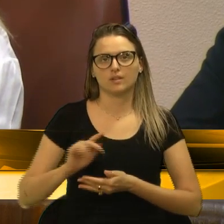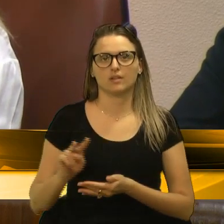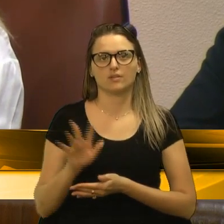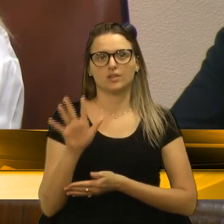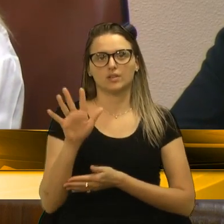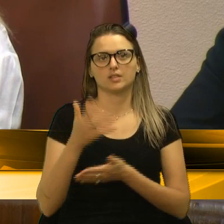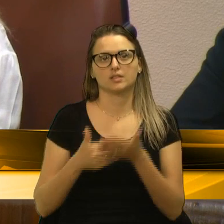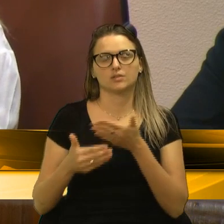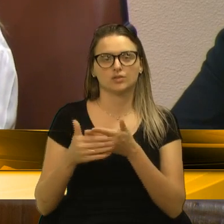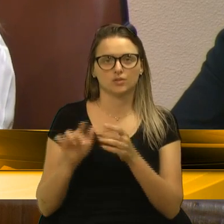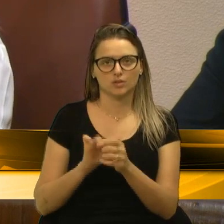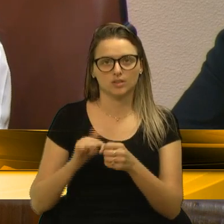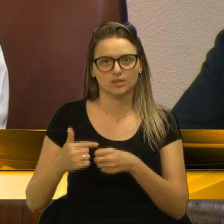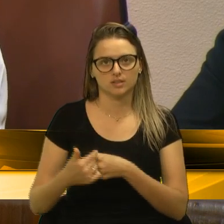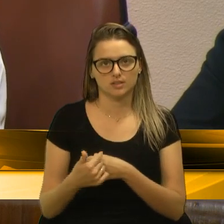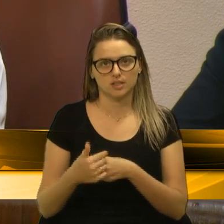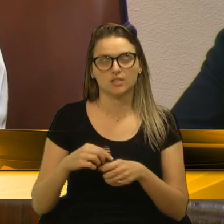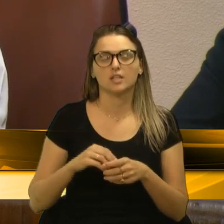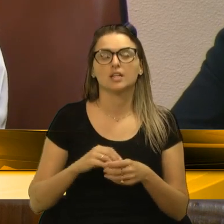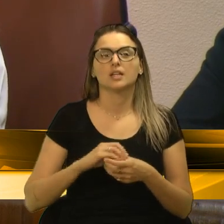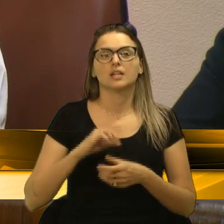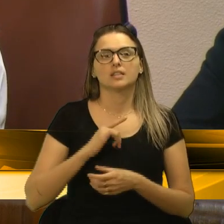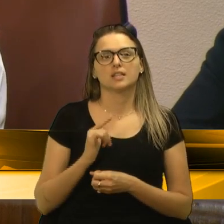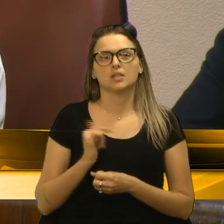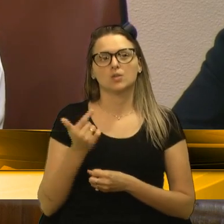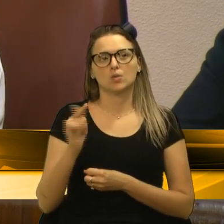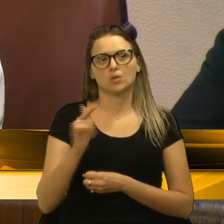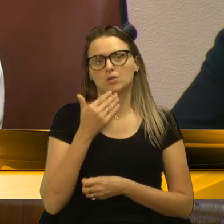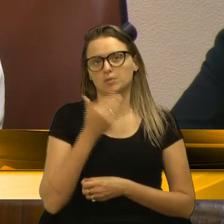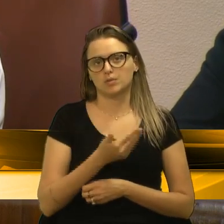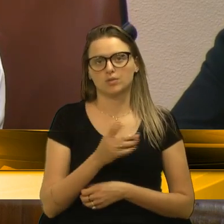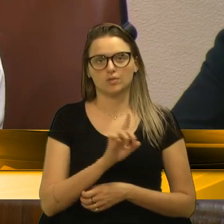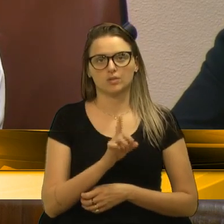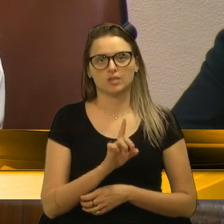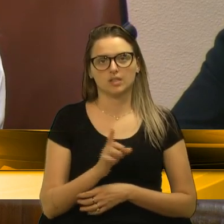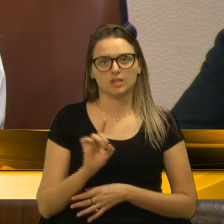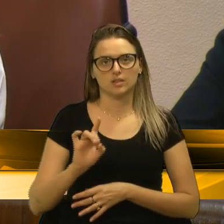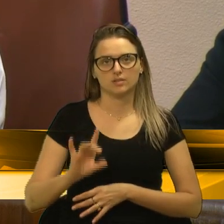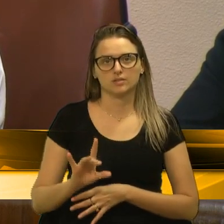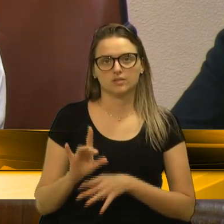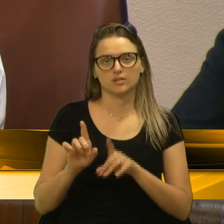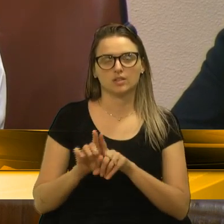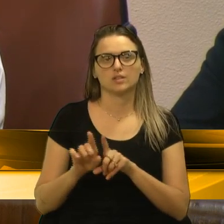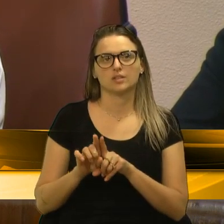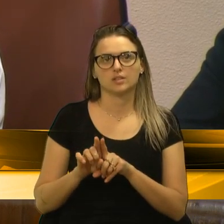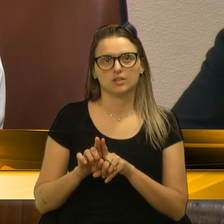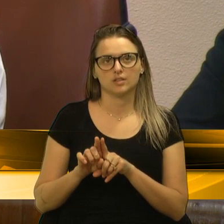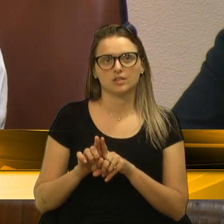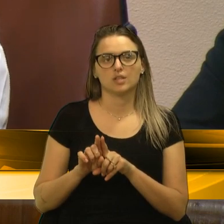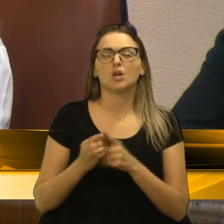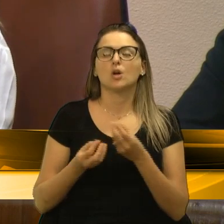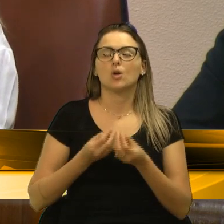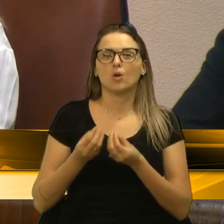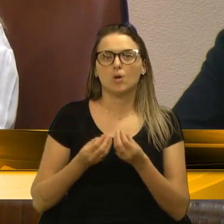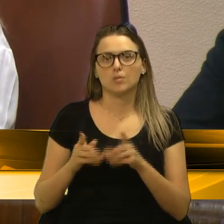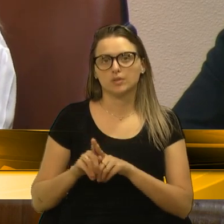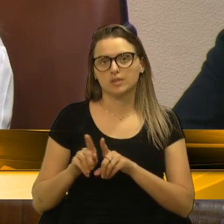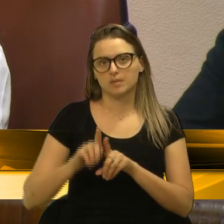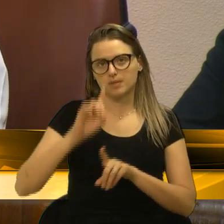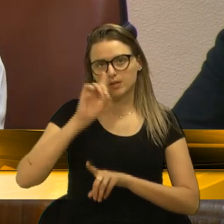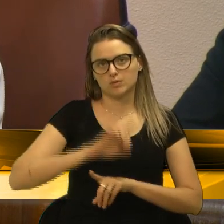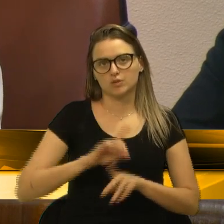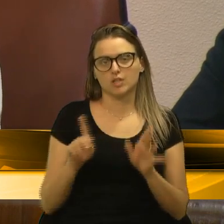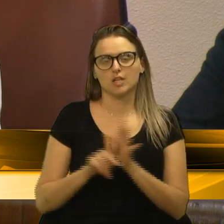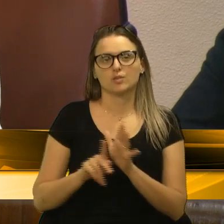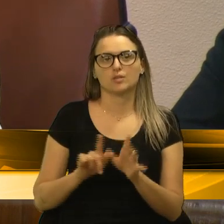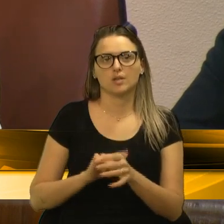cidade. Dito de outra forma, não é somente um direito dos habitantes, como também um direito da própria